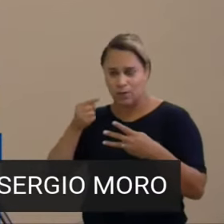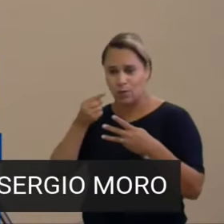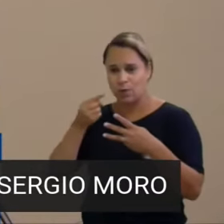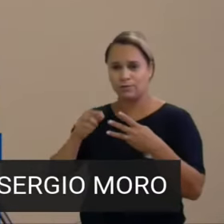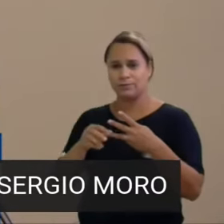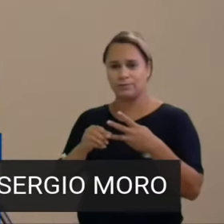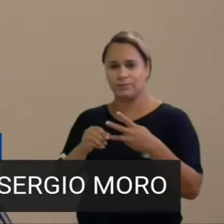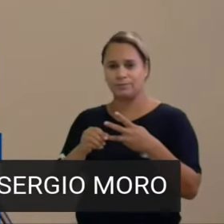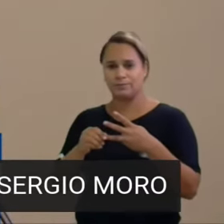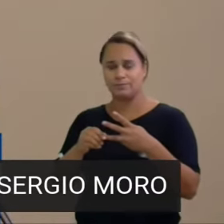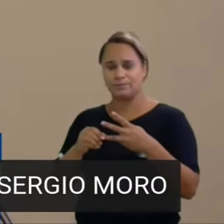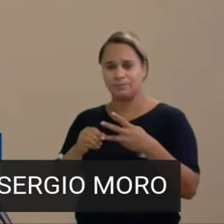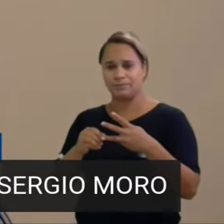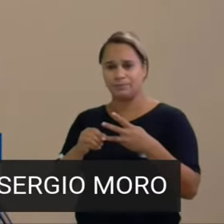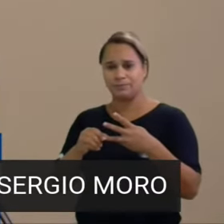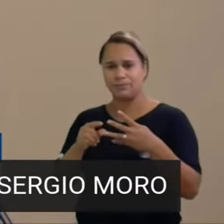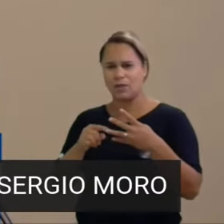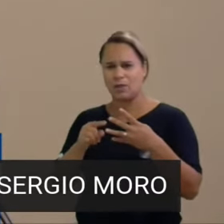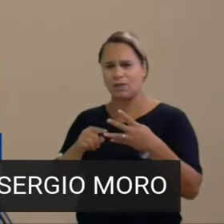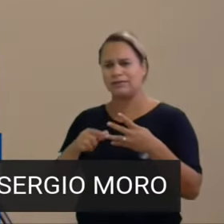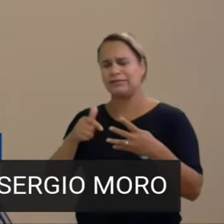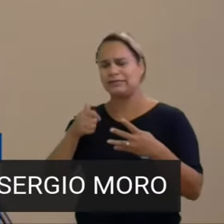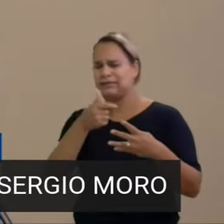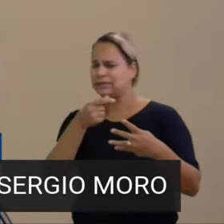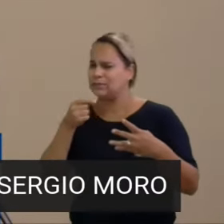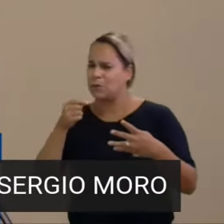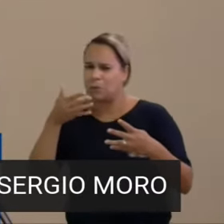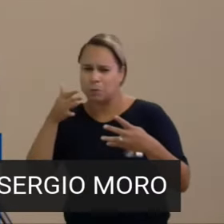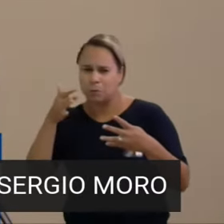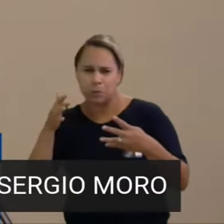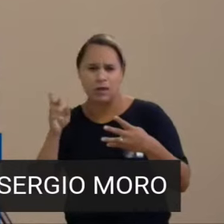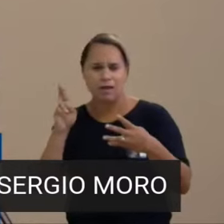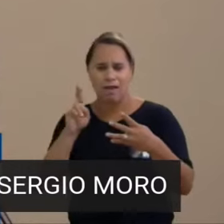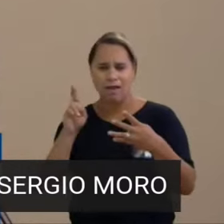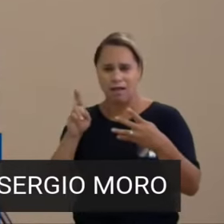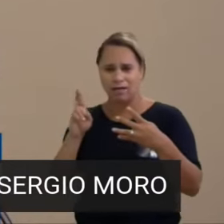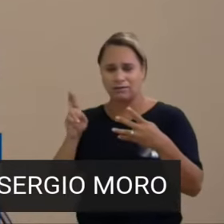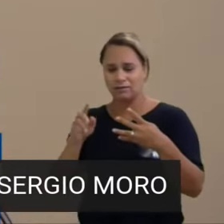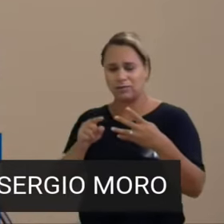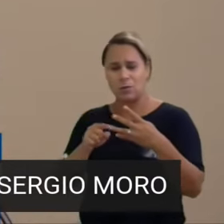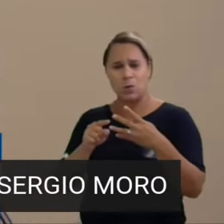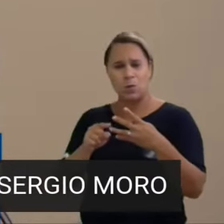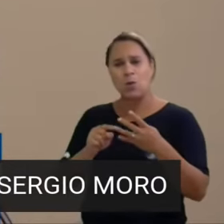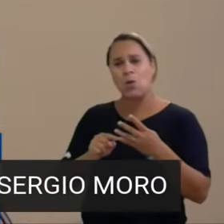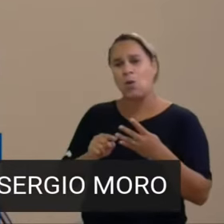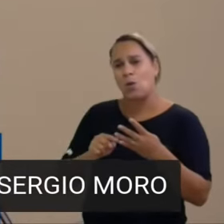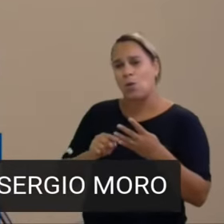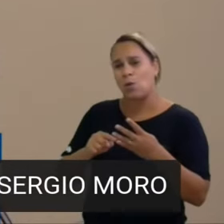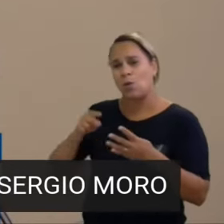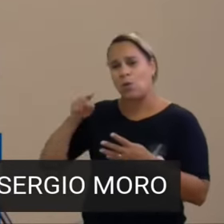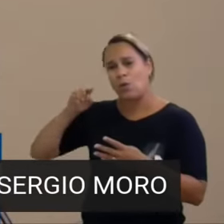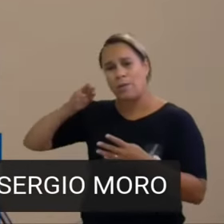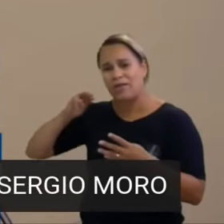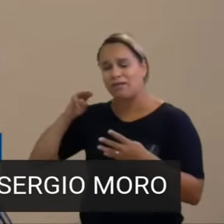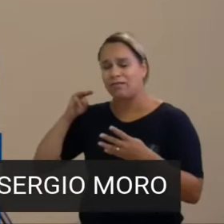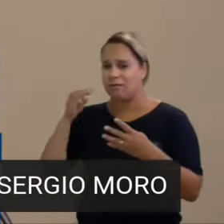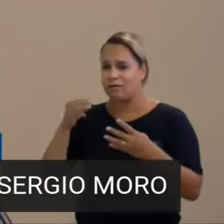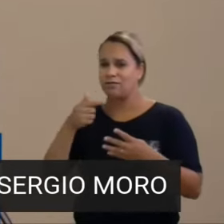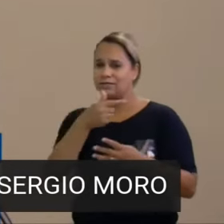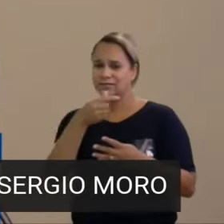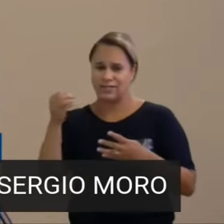Laerson Matias R e poucos milais. Orlando Pessut 1.700. Paulo Martins gastou